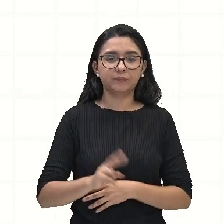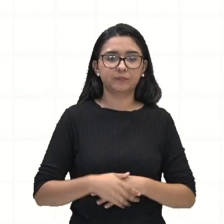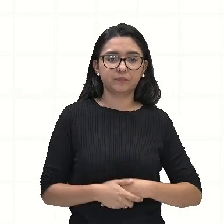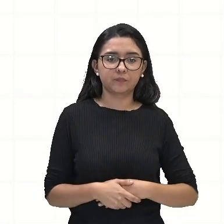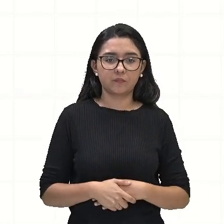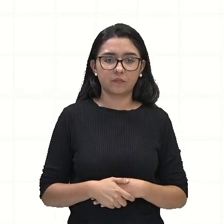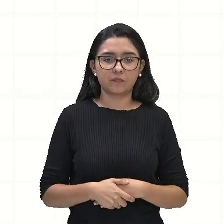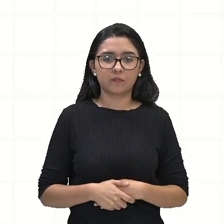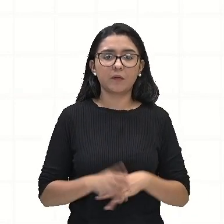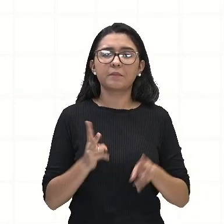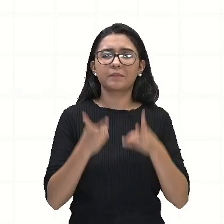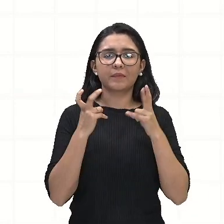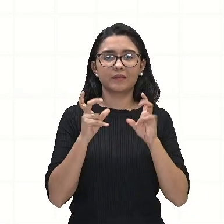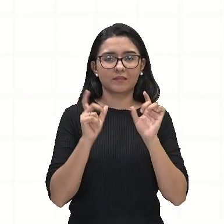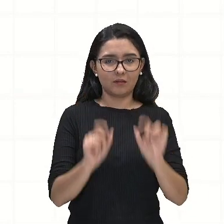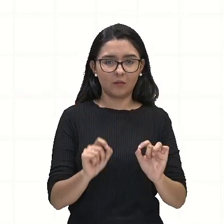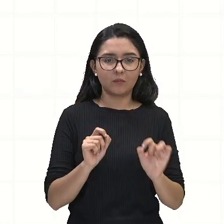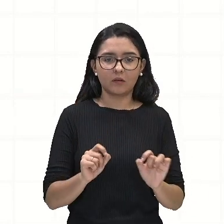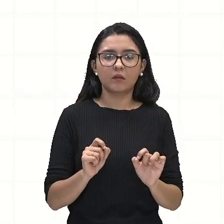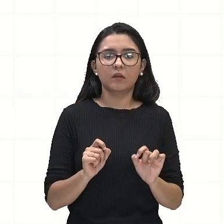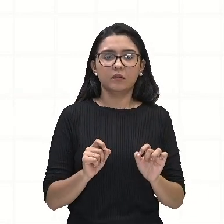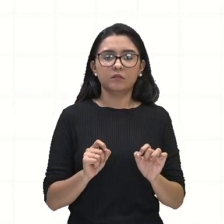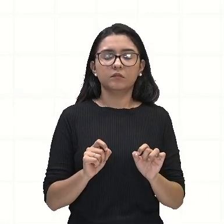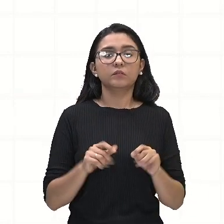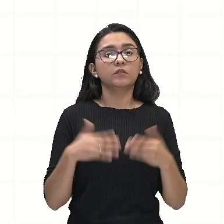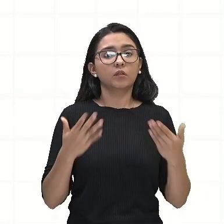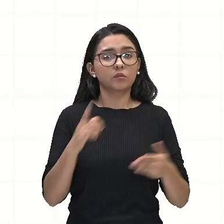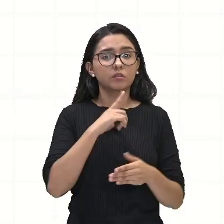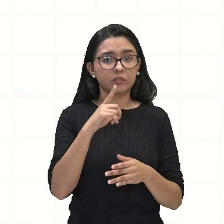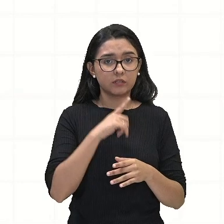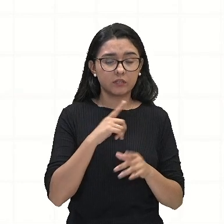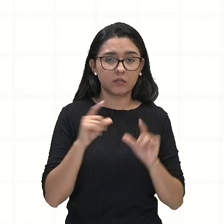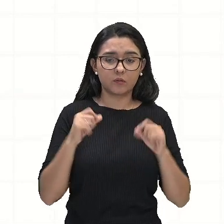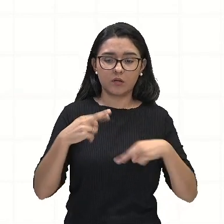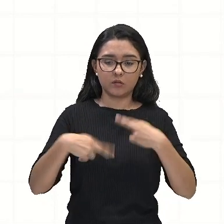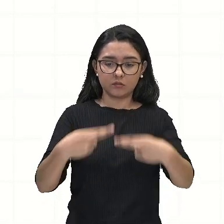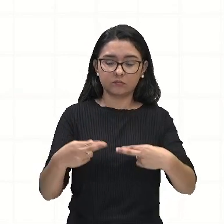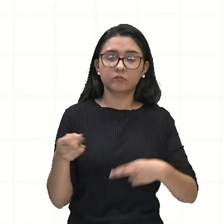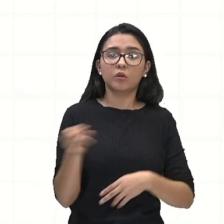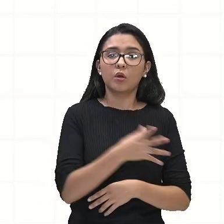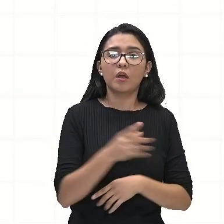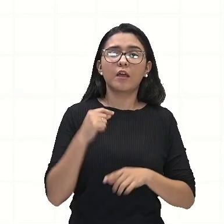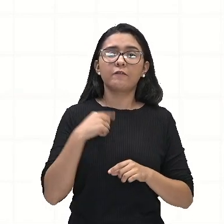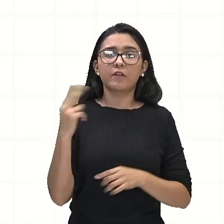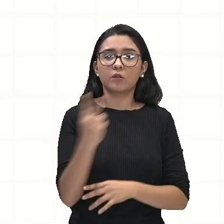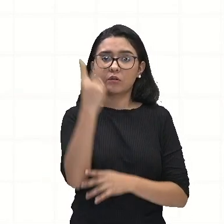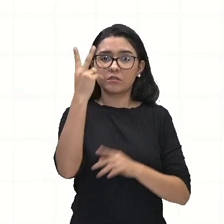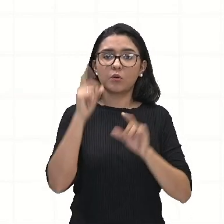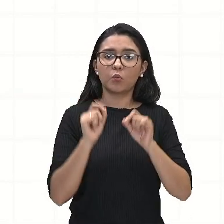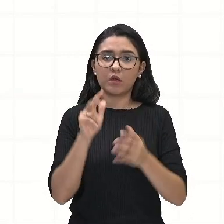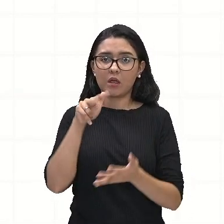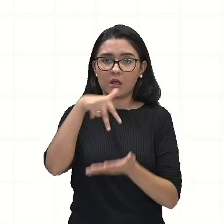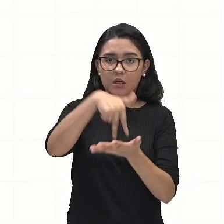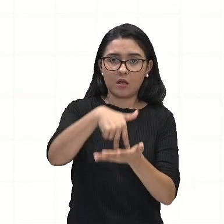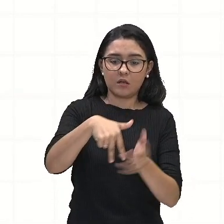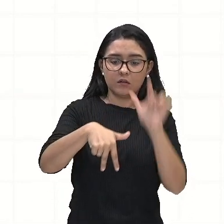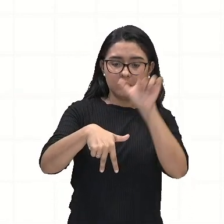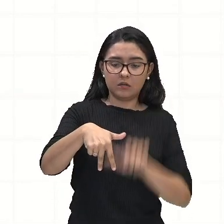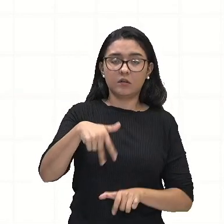religião. Observem que, mesmo tendo a questão do renascimento valorizando a figura do homem,